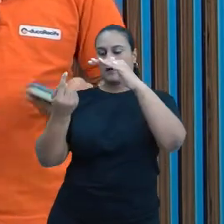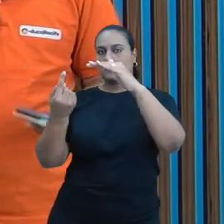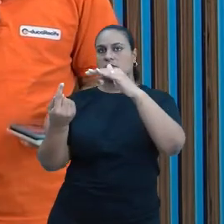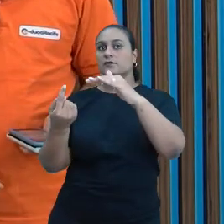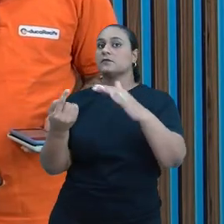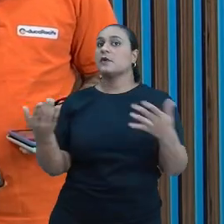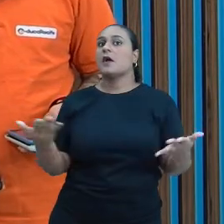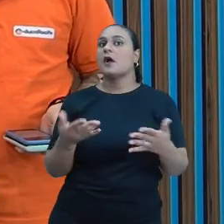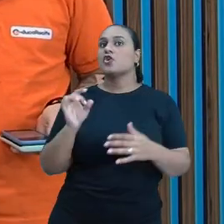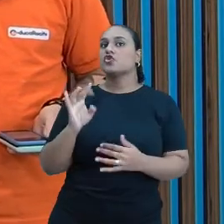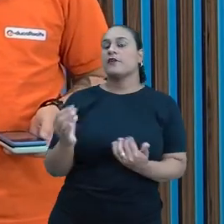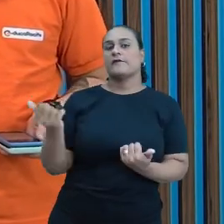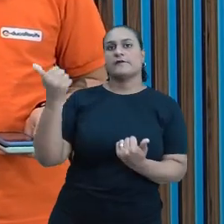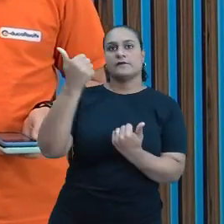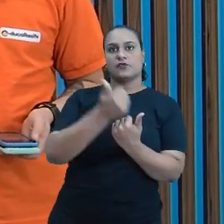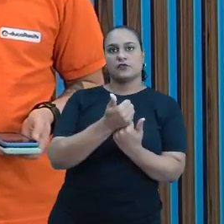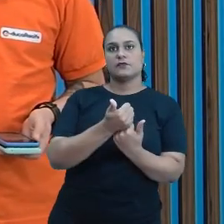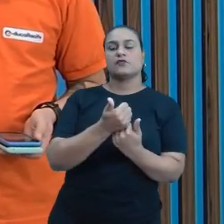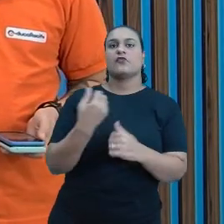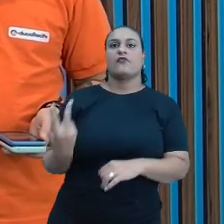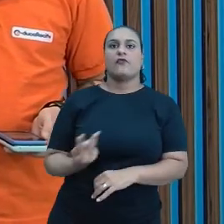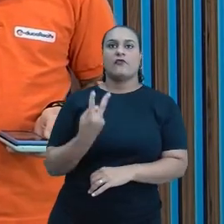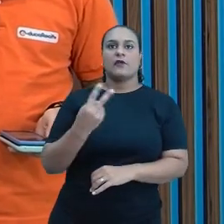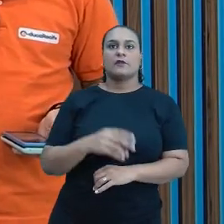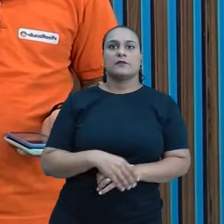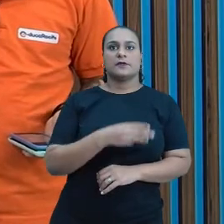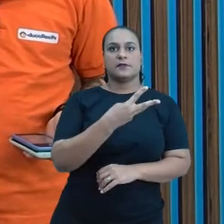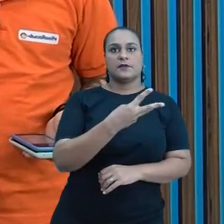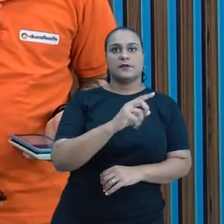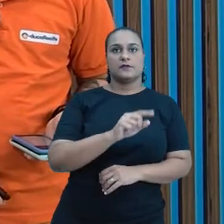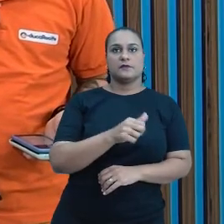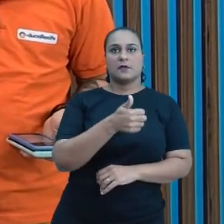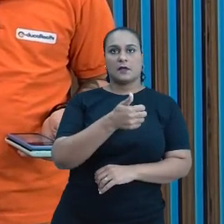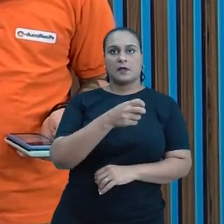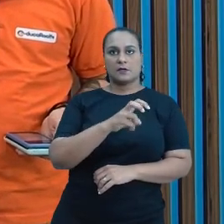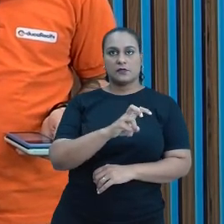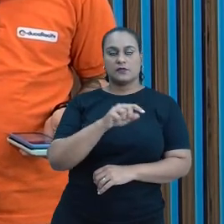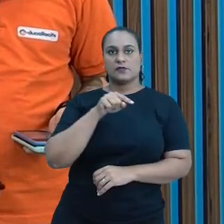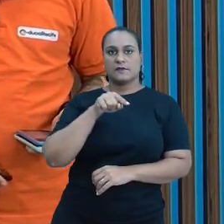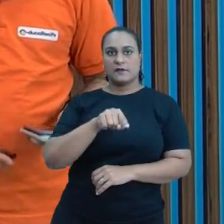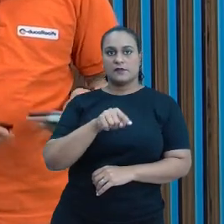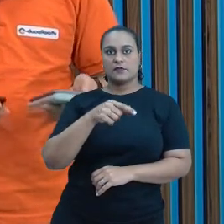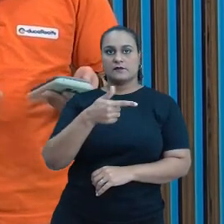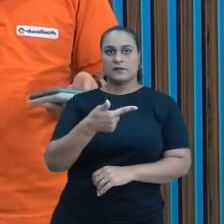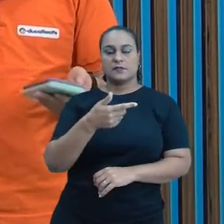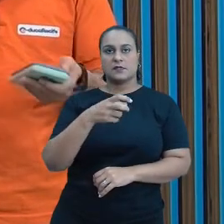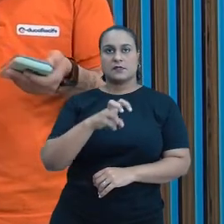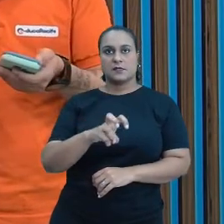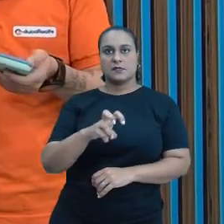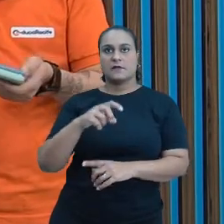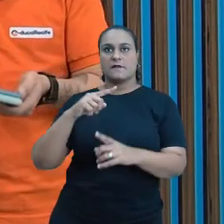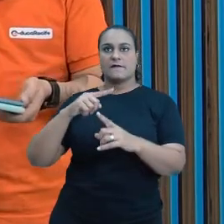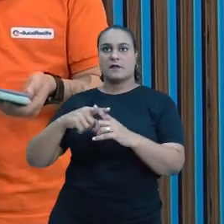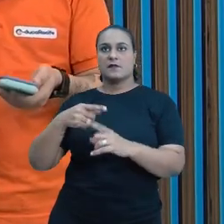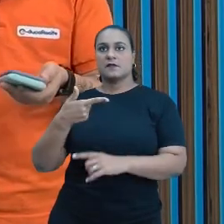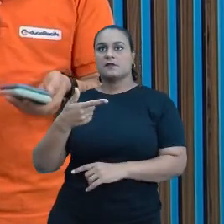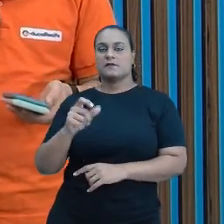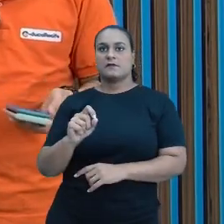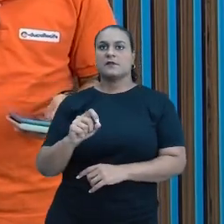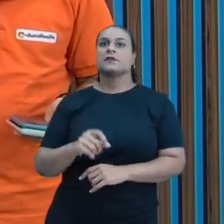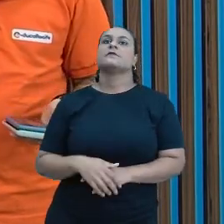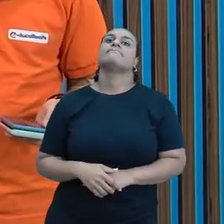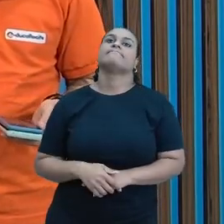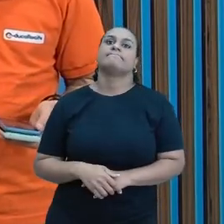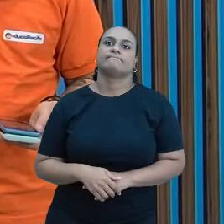fez agora foi só substituir os valores. 3,14 vezes 25 vezes 20 vai me dar a medida do